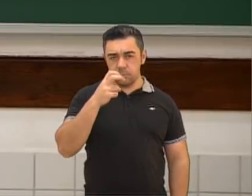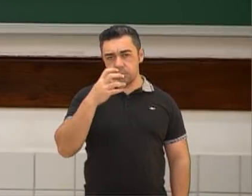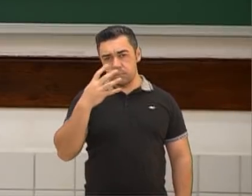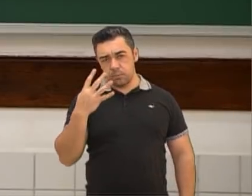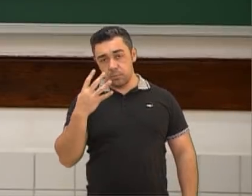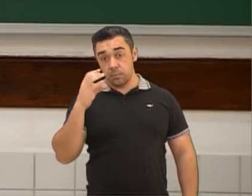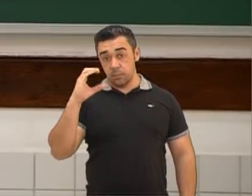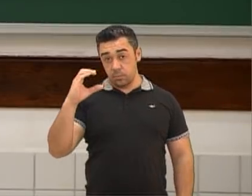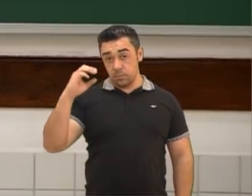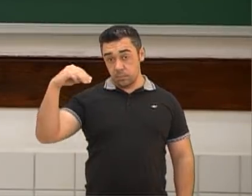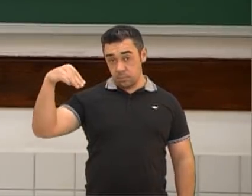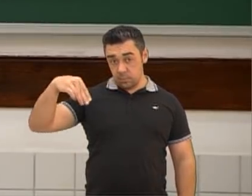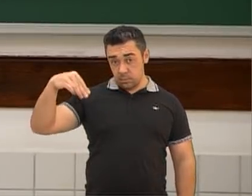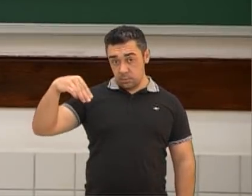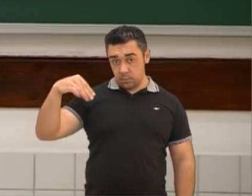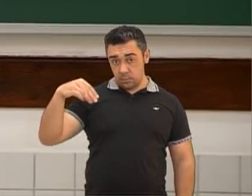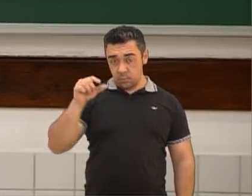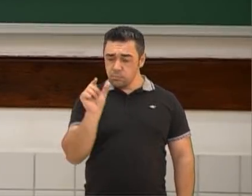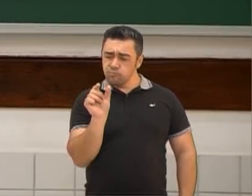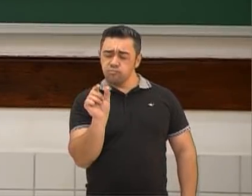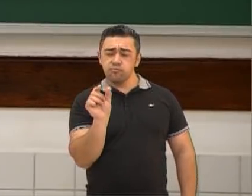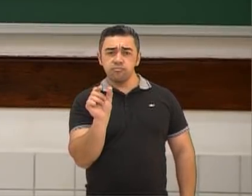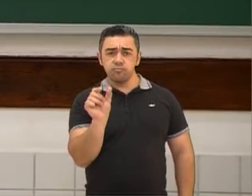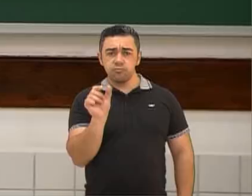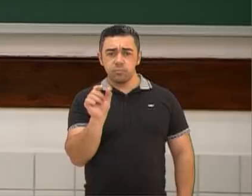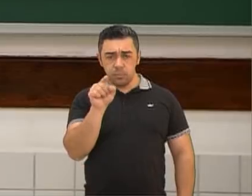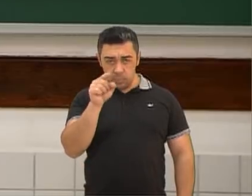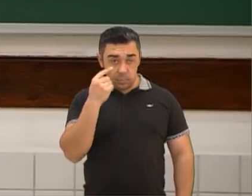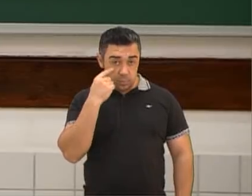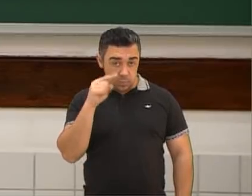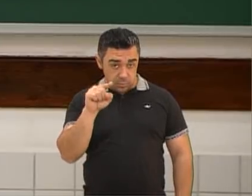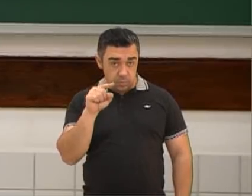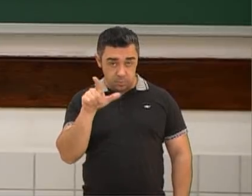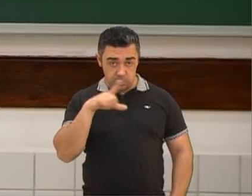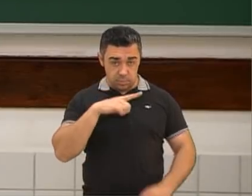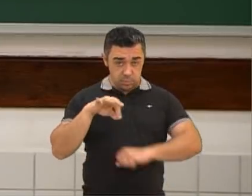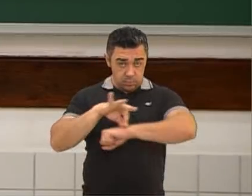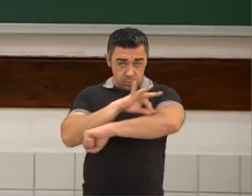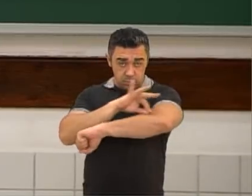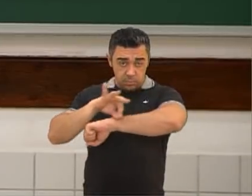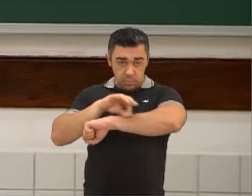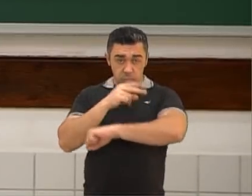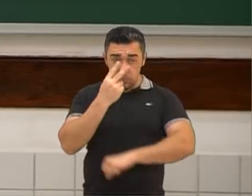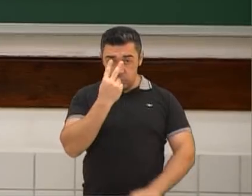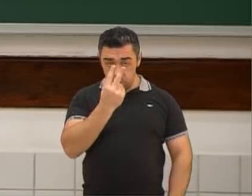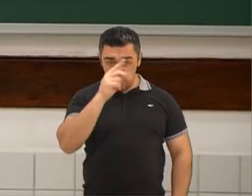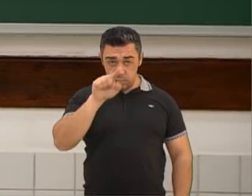2,5 centímetros, 2,5 centímetros. Então pega aí a sua régua e veja aí quanto que dá